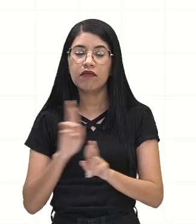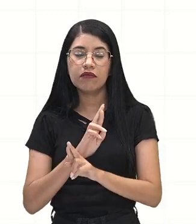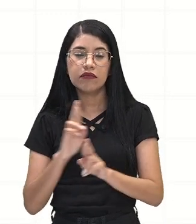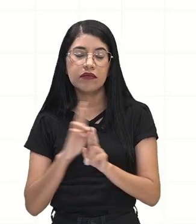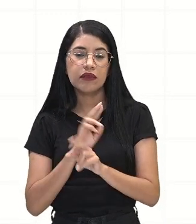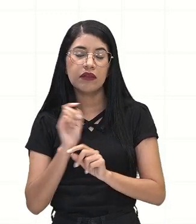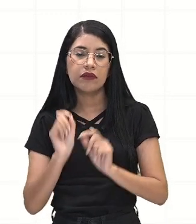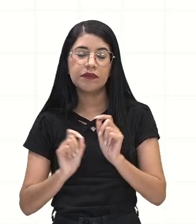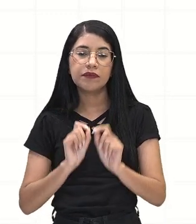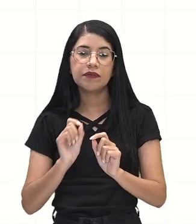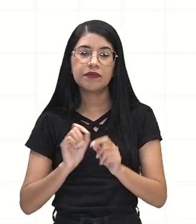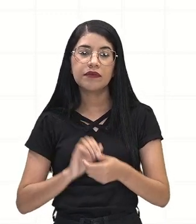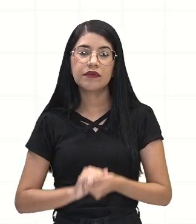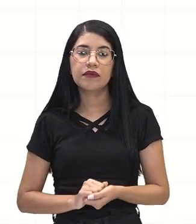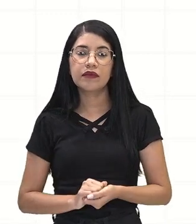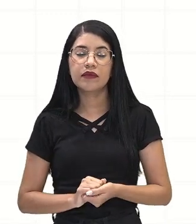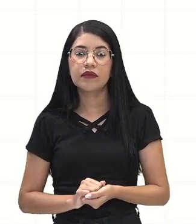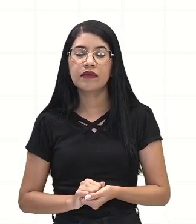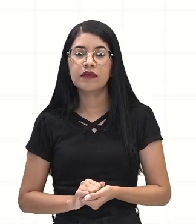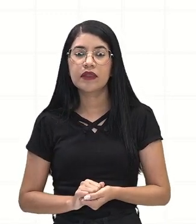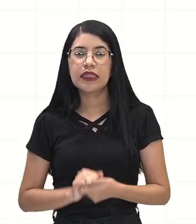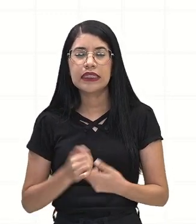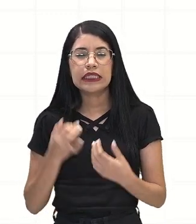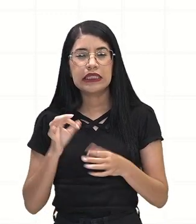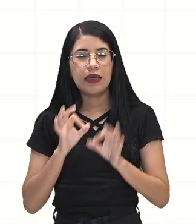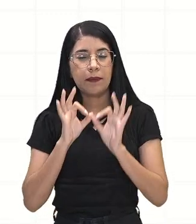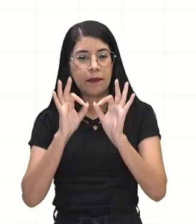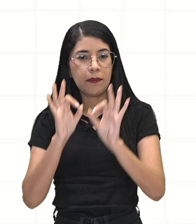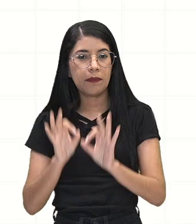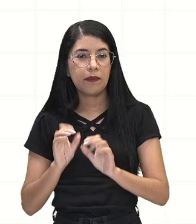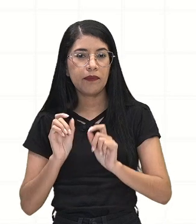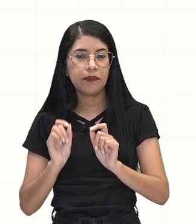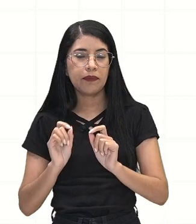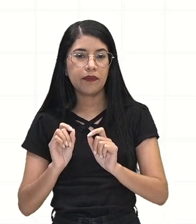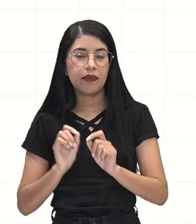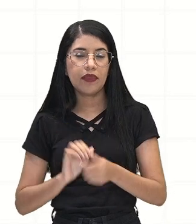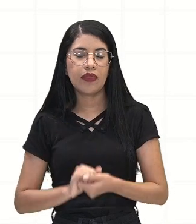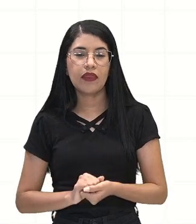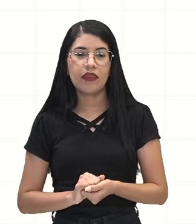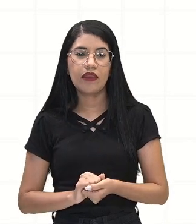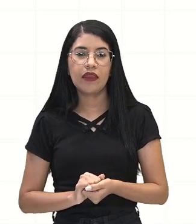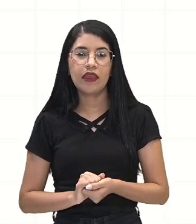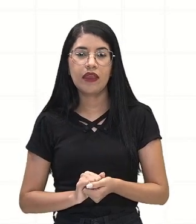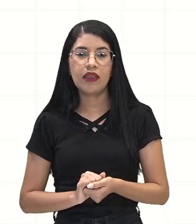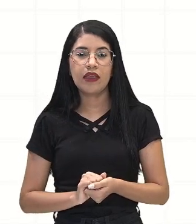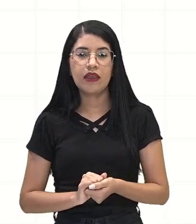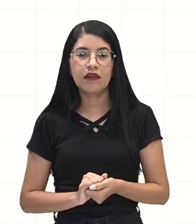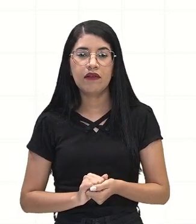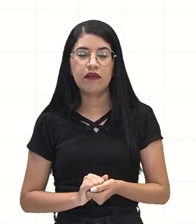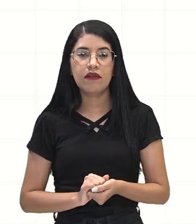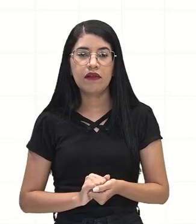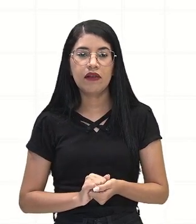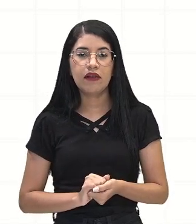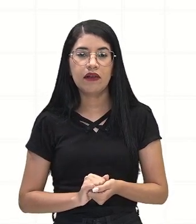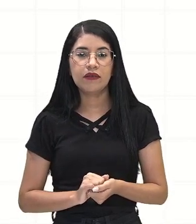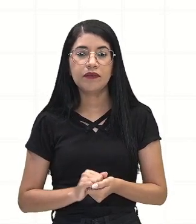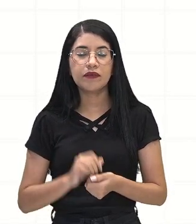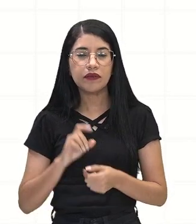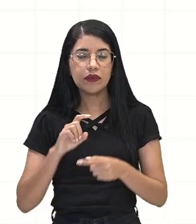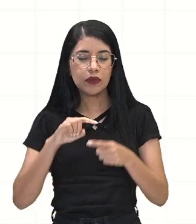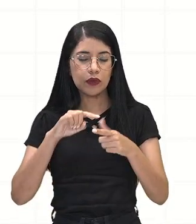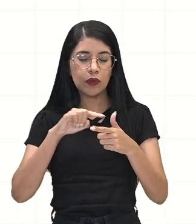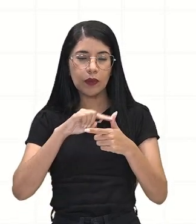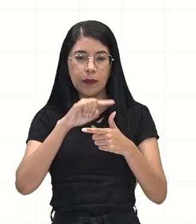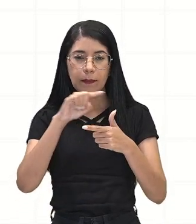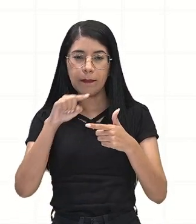né? Que, ó, se você observar esse ângulo aqui, ó, mais o 50, ele vai ter que dar meia volta de